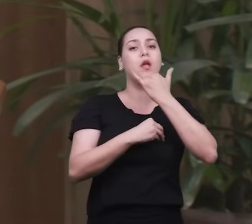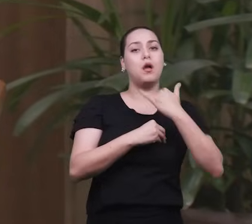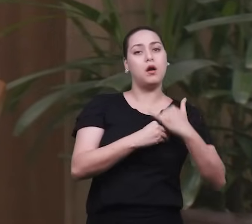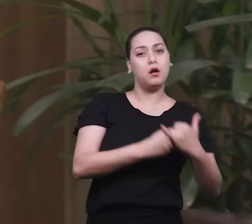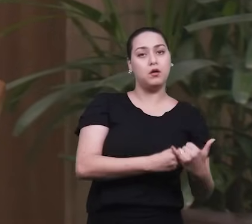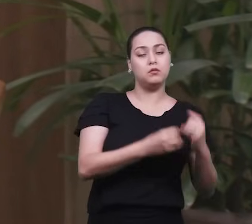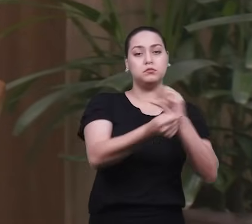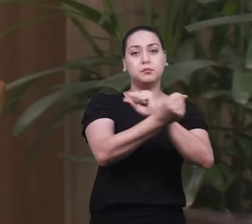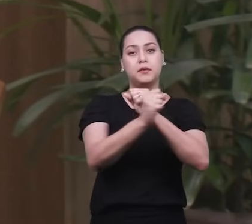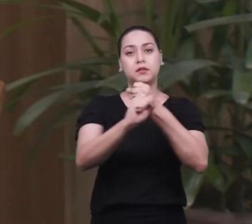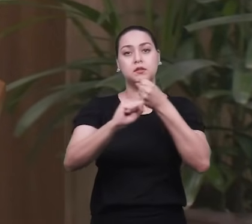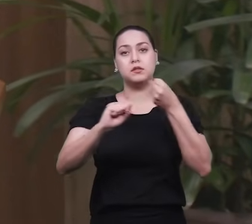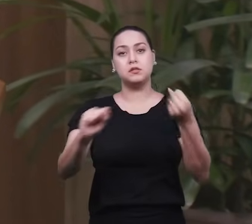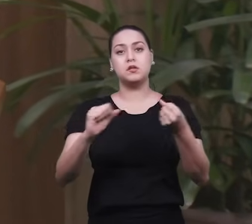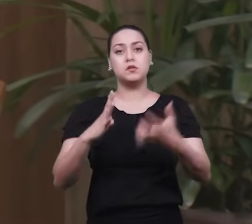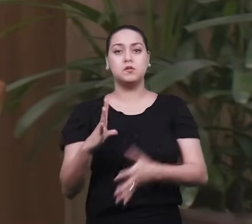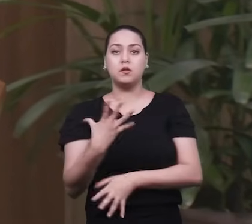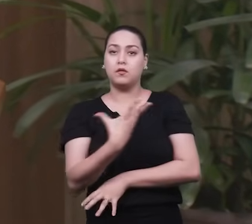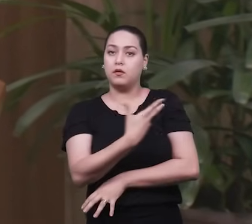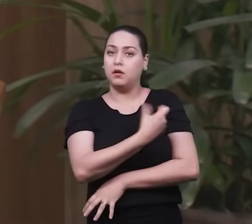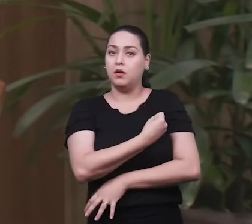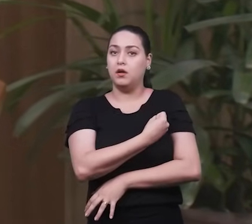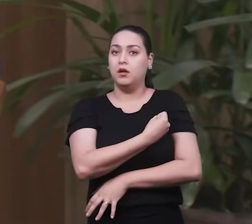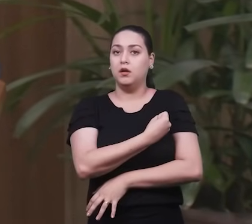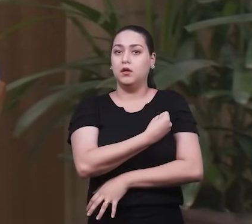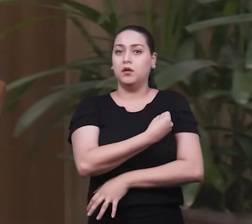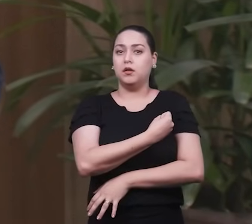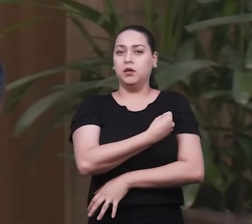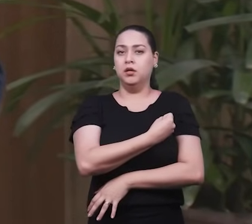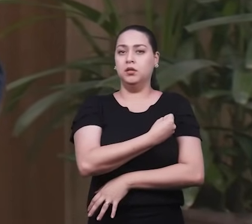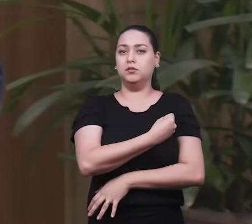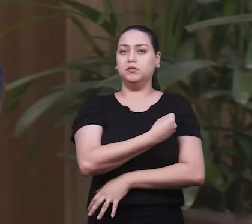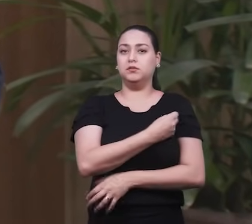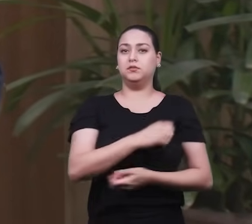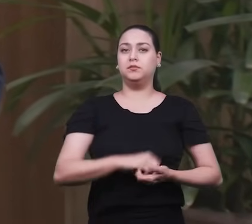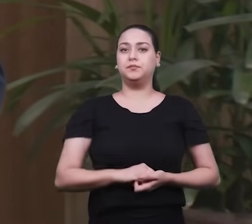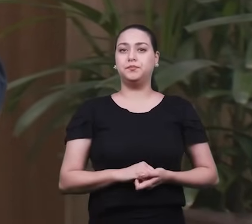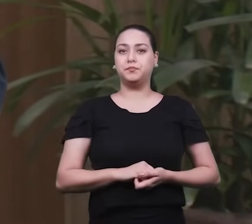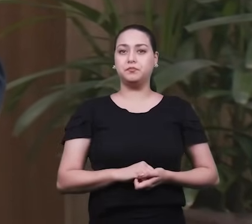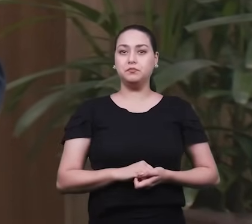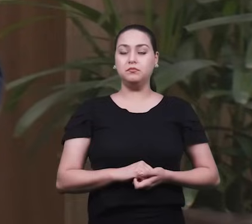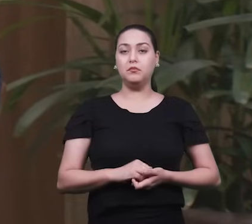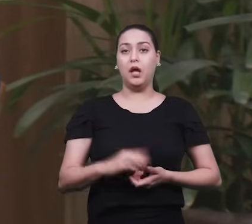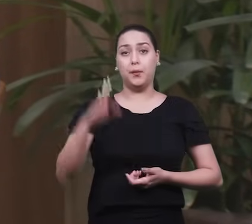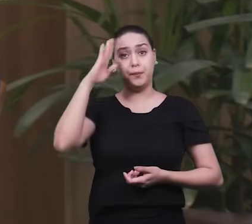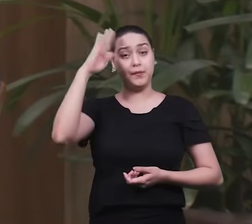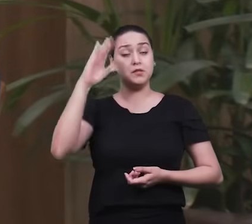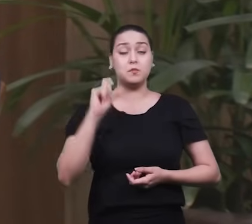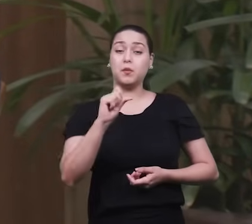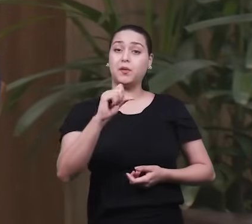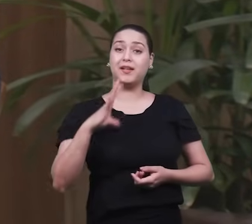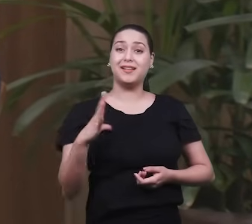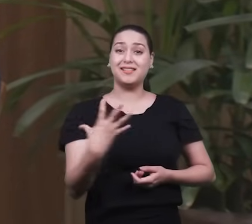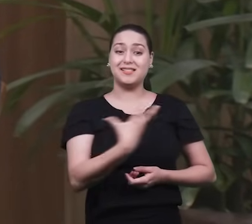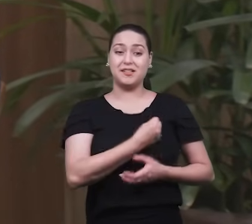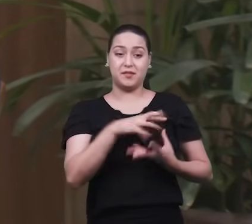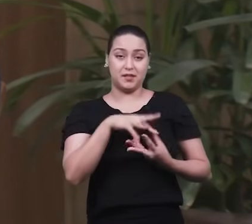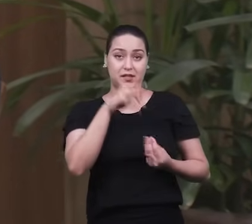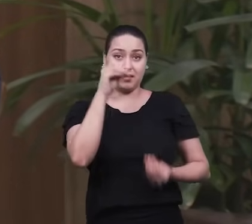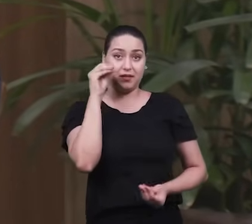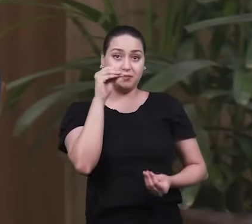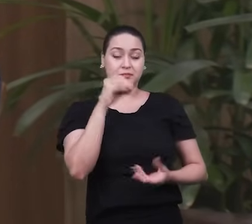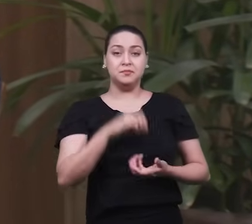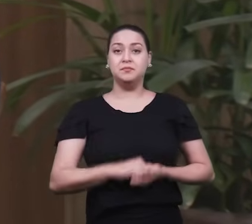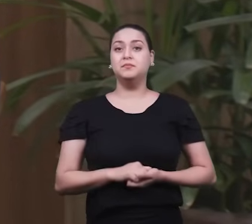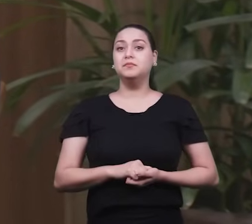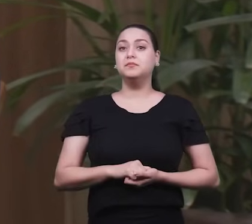pecados, libertação, resgate e, claro, acima de tudo, a salvação da alma.